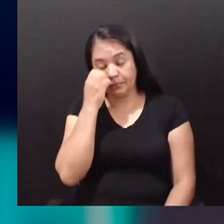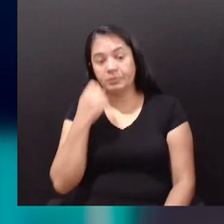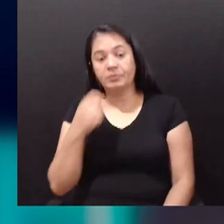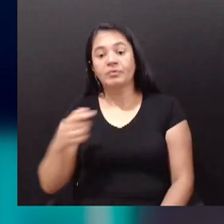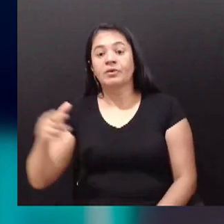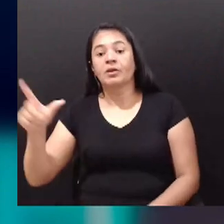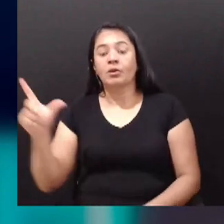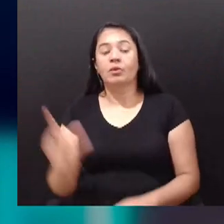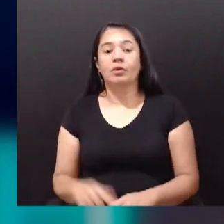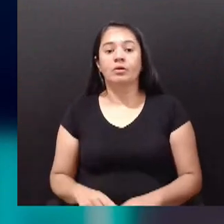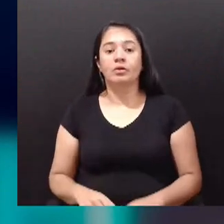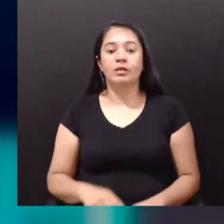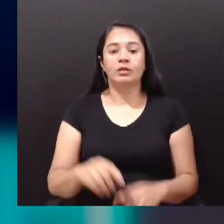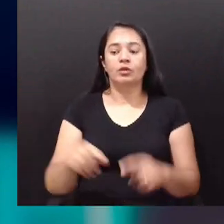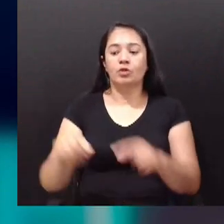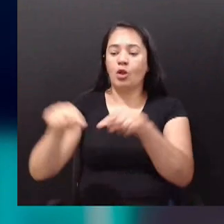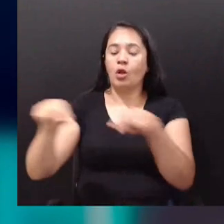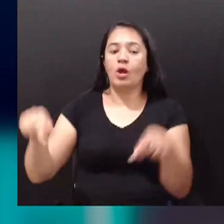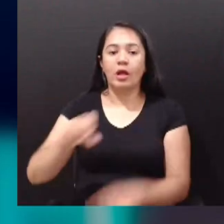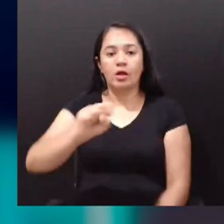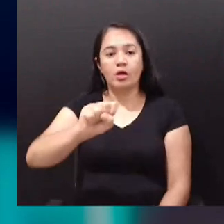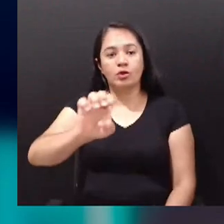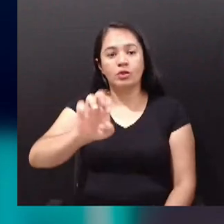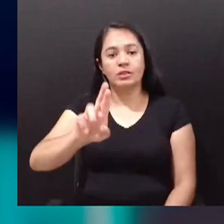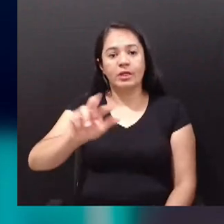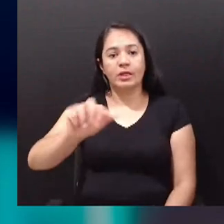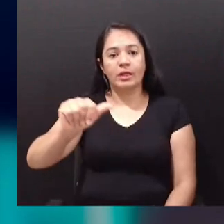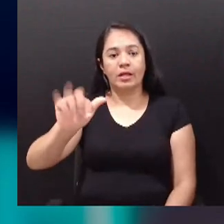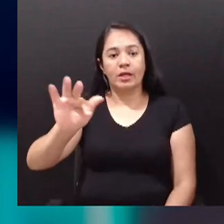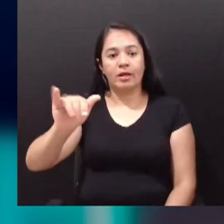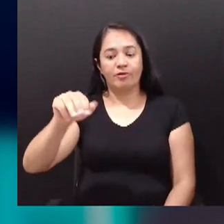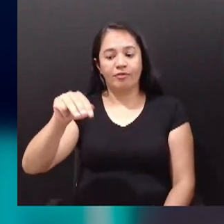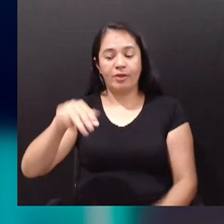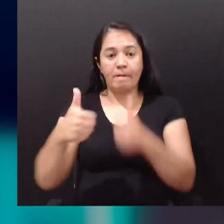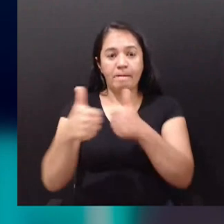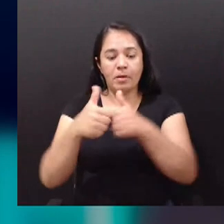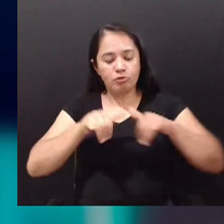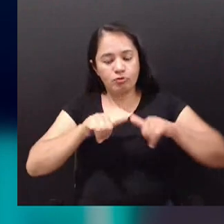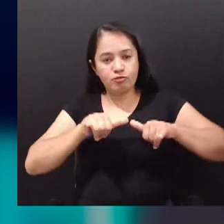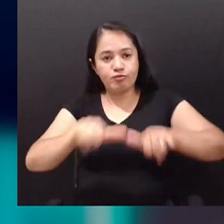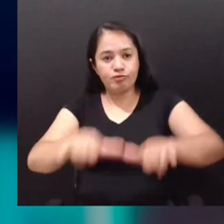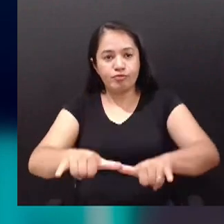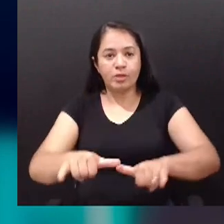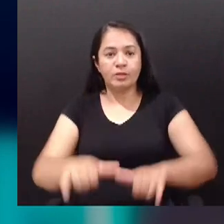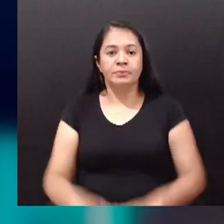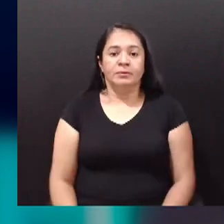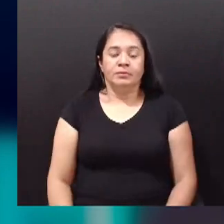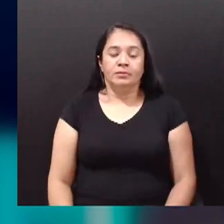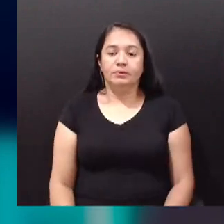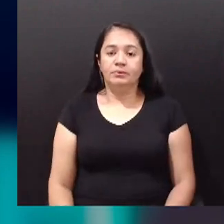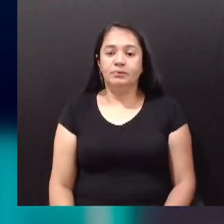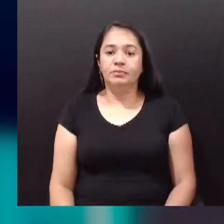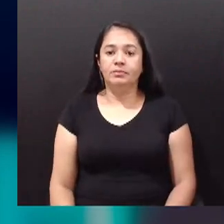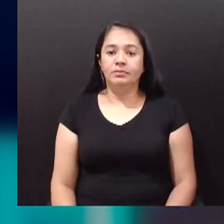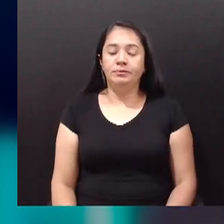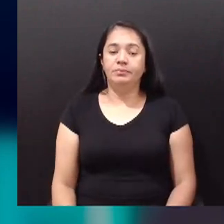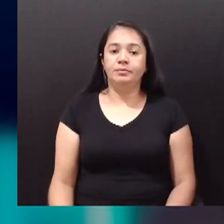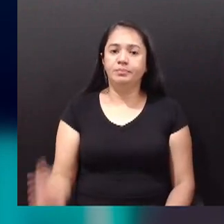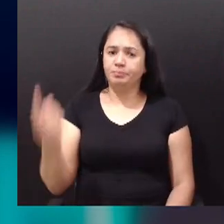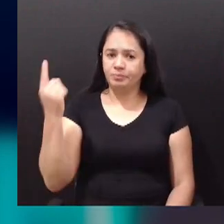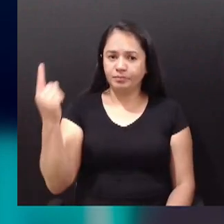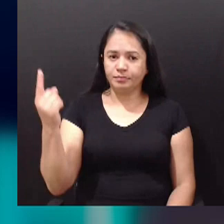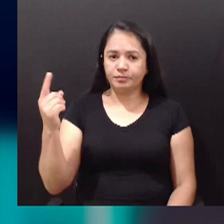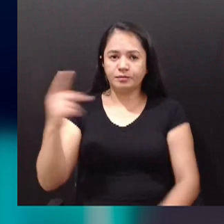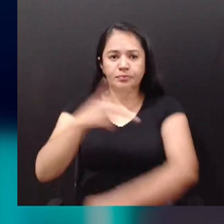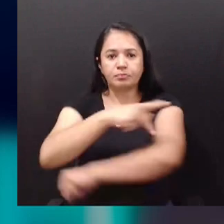Serafim, próximo ao Mercadão, e que vai para a Avenida Orozimbo Maia. Ele é bem ao lado, ali naquela praça, que a gente chama Praça